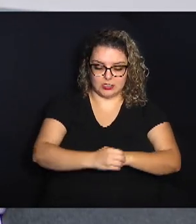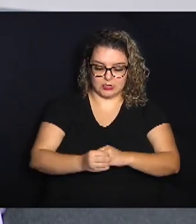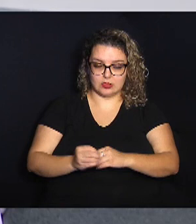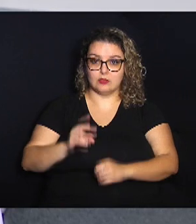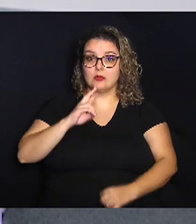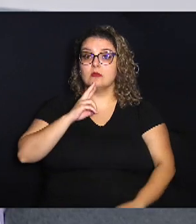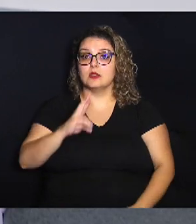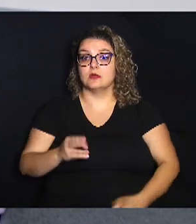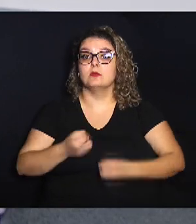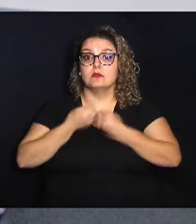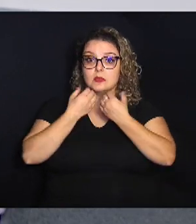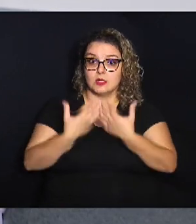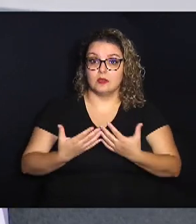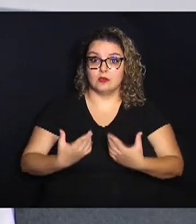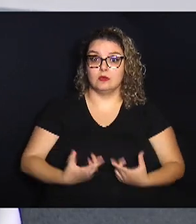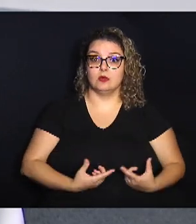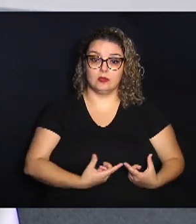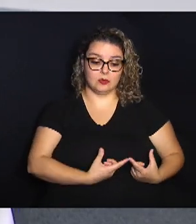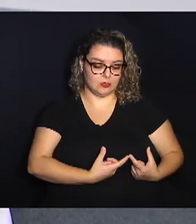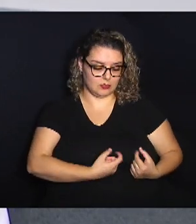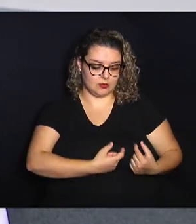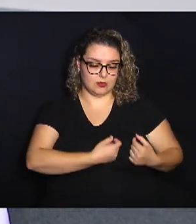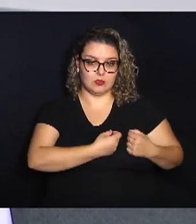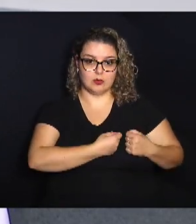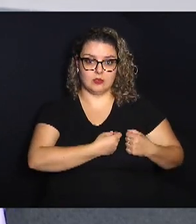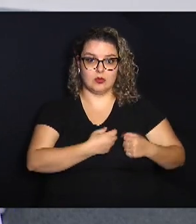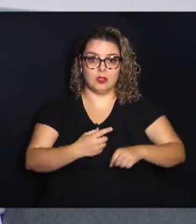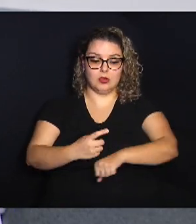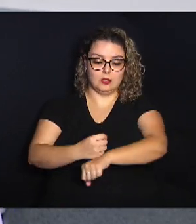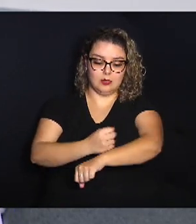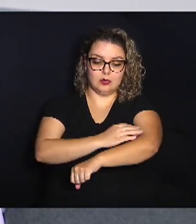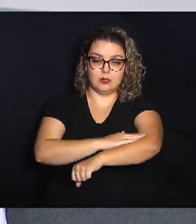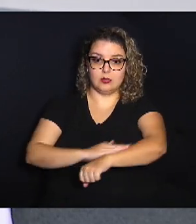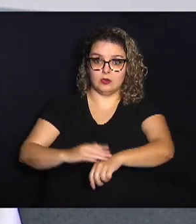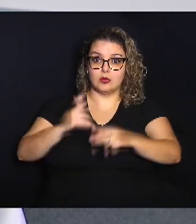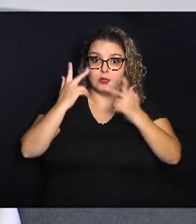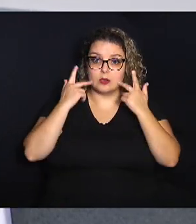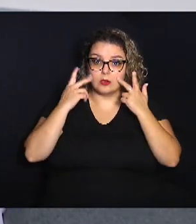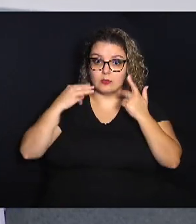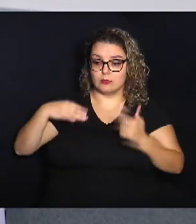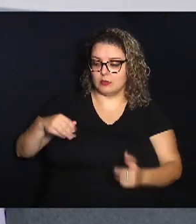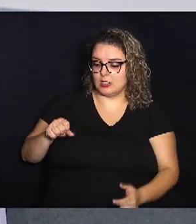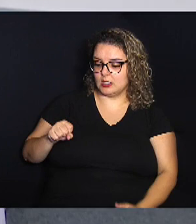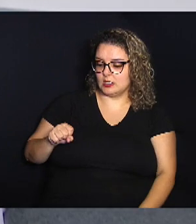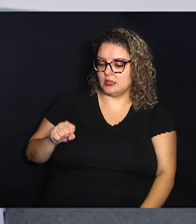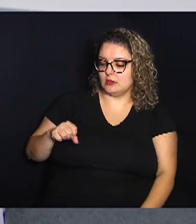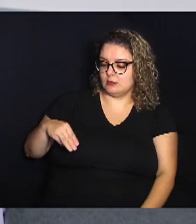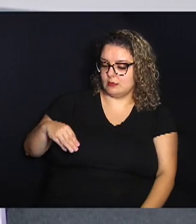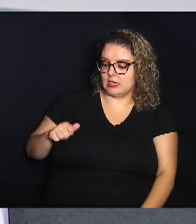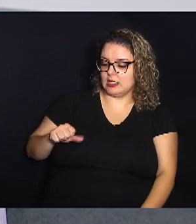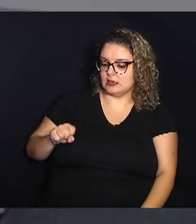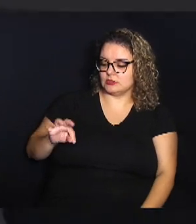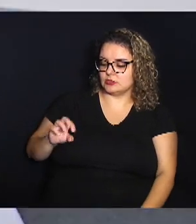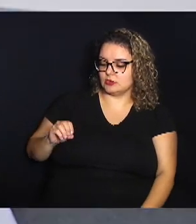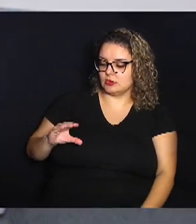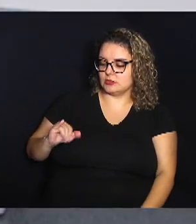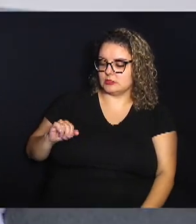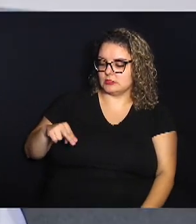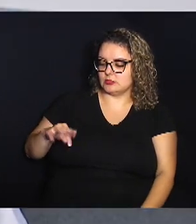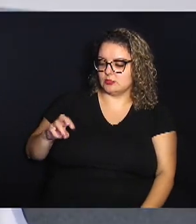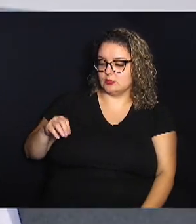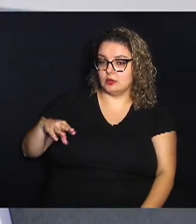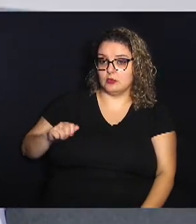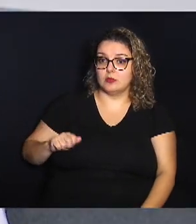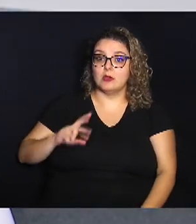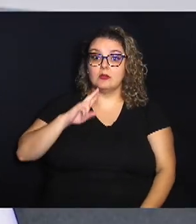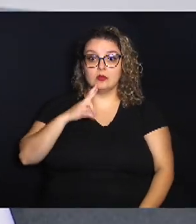responderam bem, o tumor de mama e um tumor de pele bastante comum, mastocitoma, foram um dos que mais responderam. Esse foi meu projeto